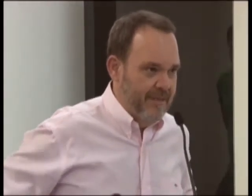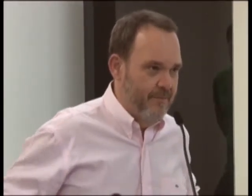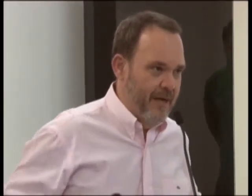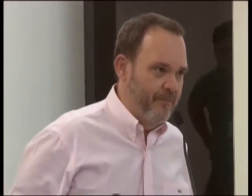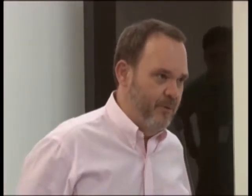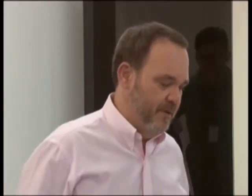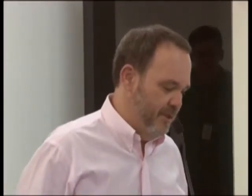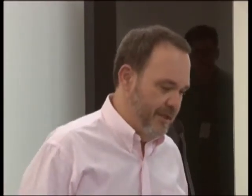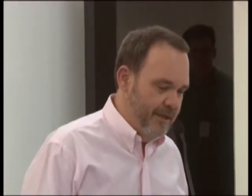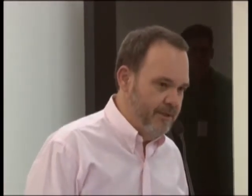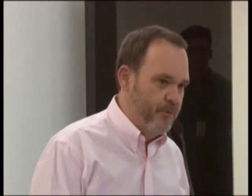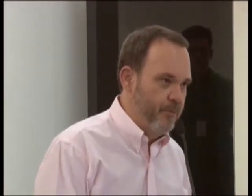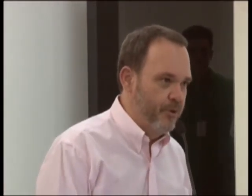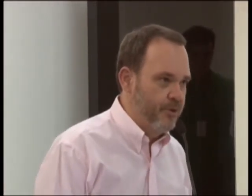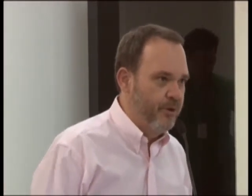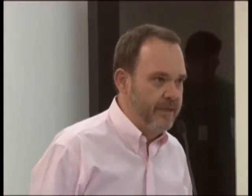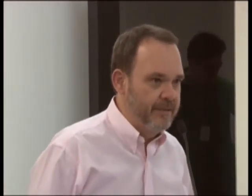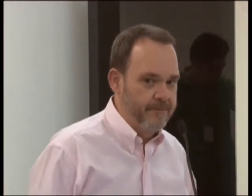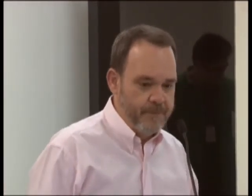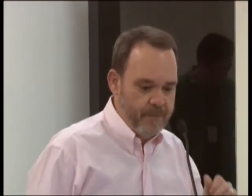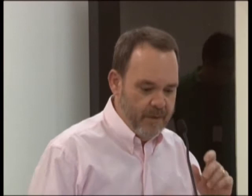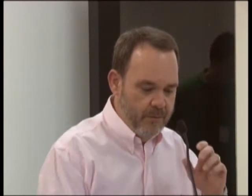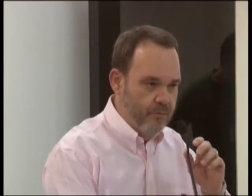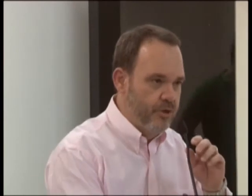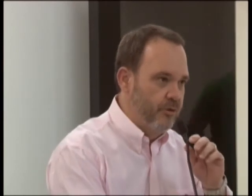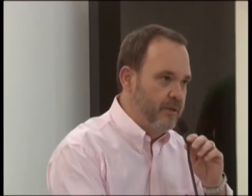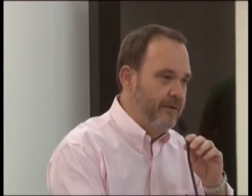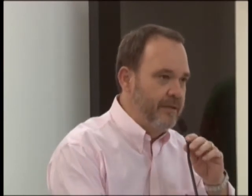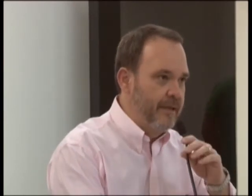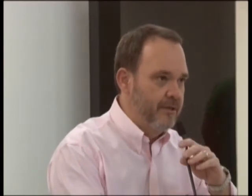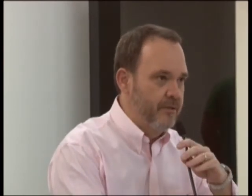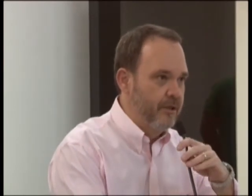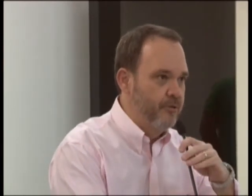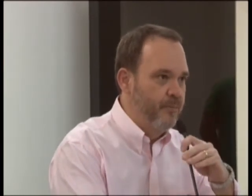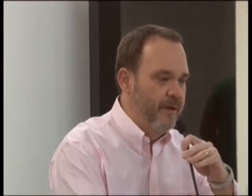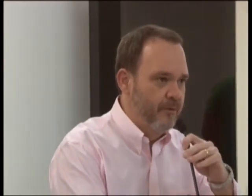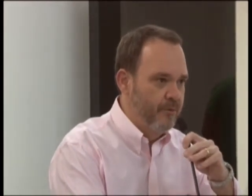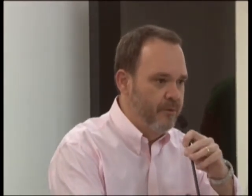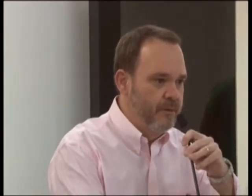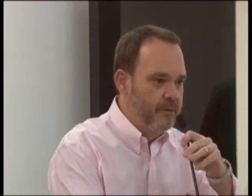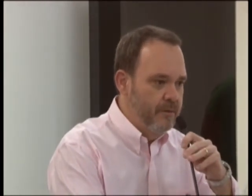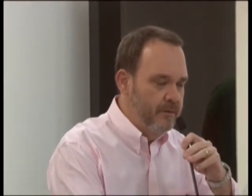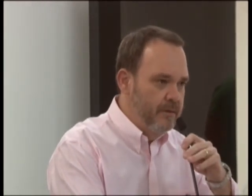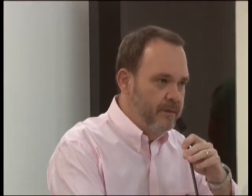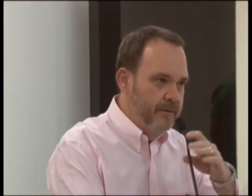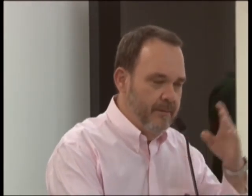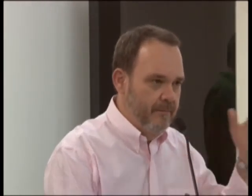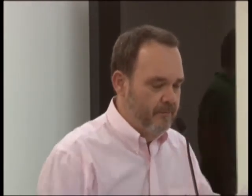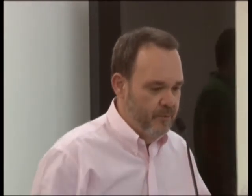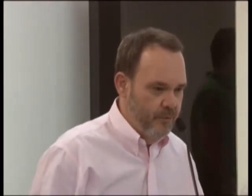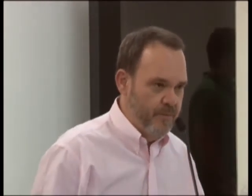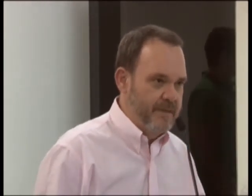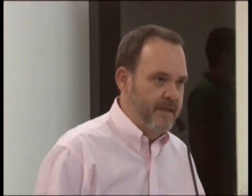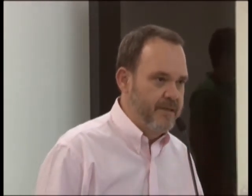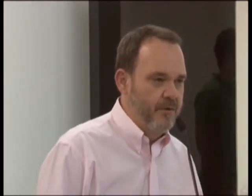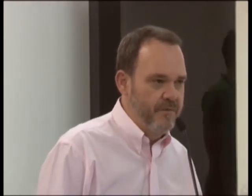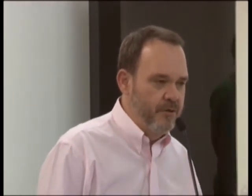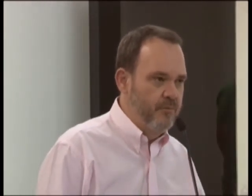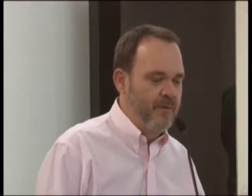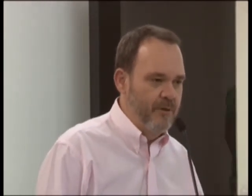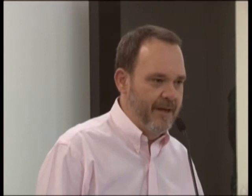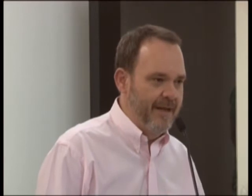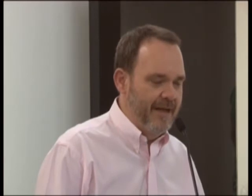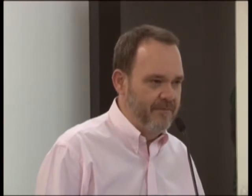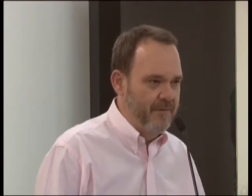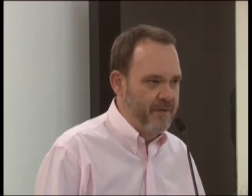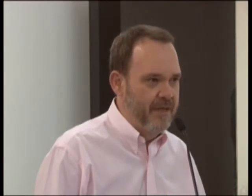num assalto em Iracemápolis, de grandes proporções, um tiroteio intenso dentro do banco, dos pacientes